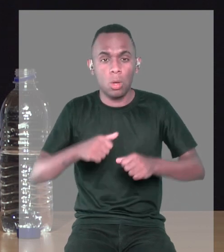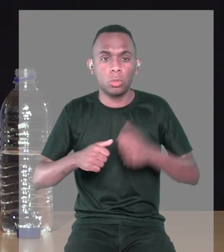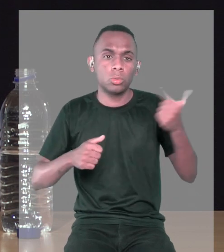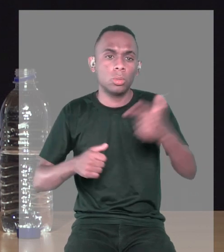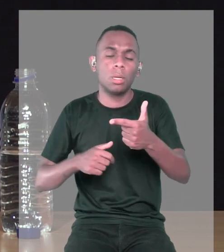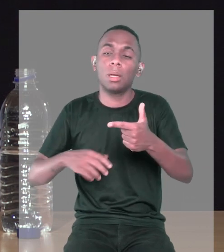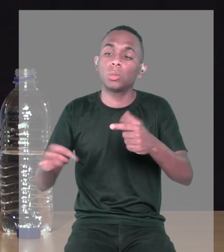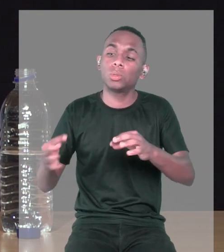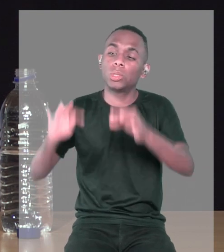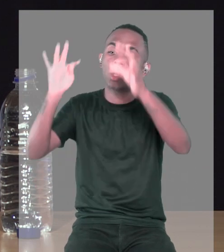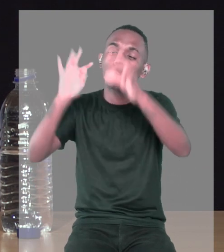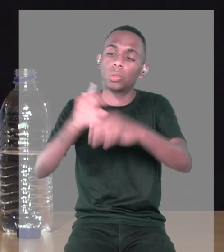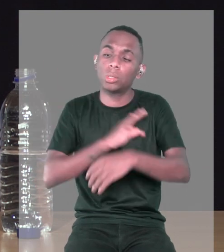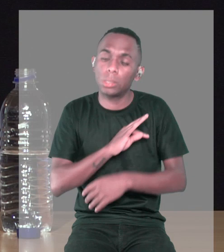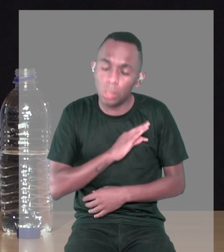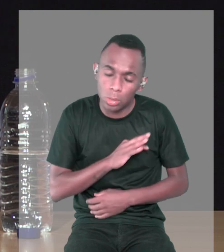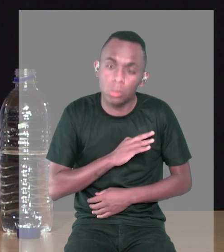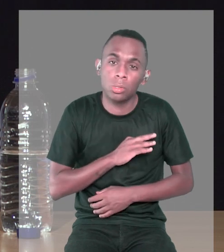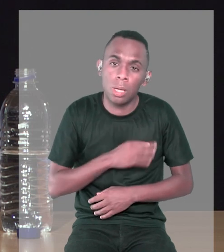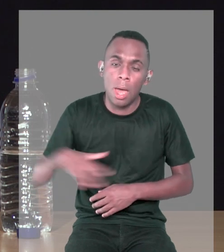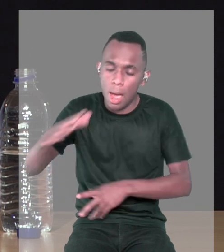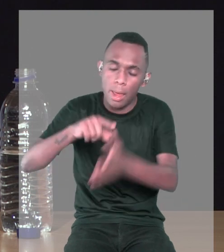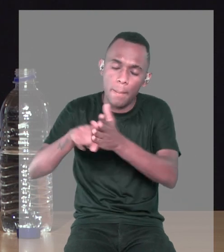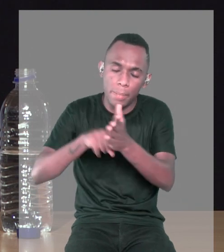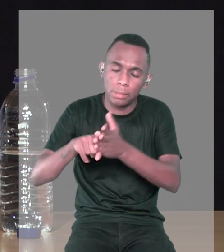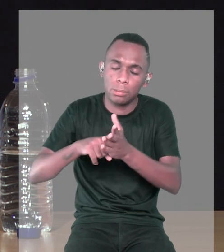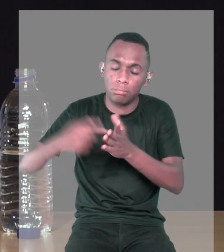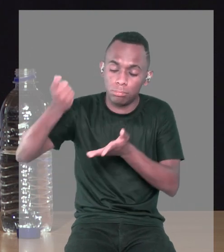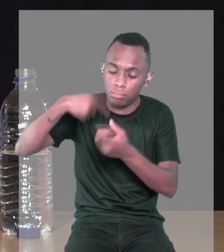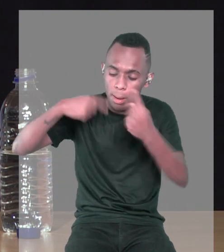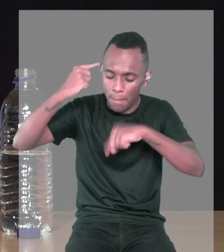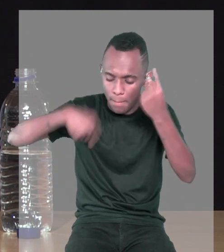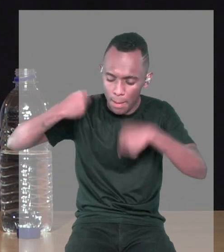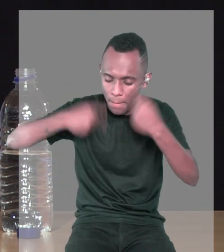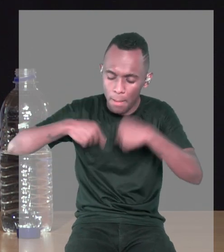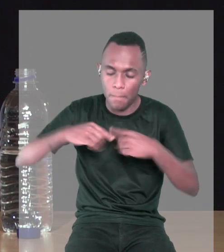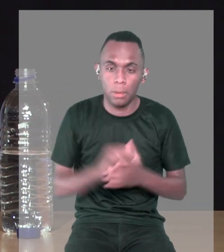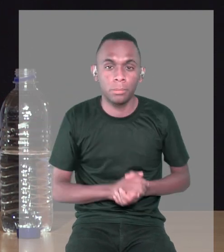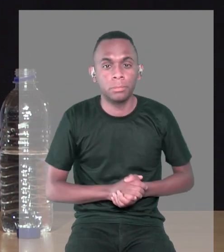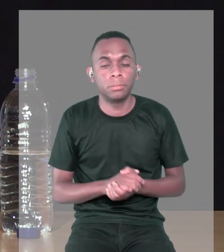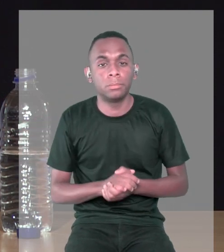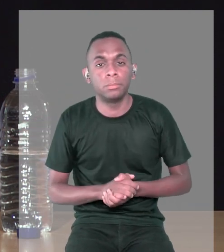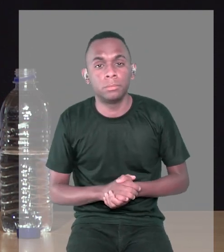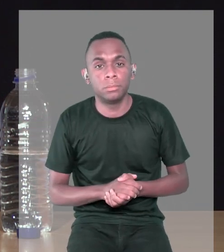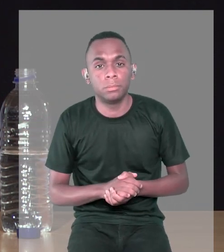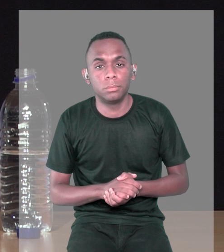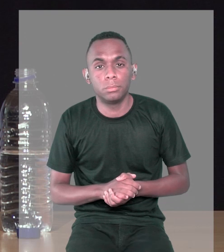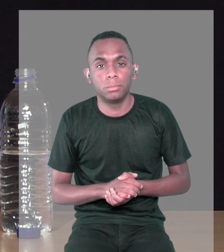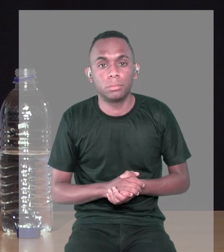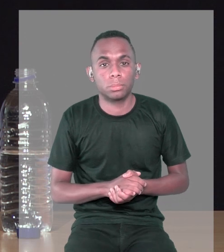a tecnociência médica tomar o poder sobre a sua relação com o seu corpo e consigo